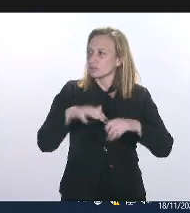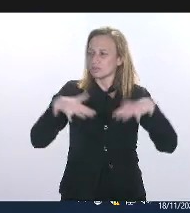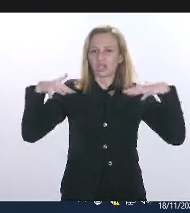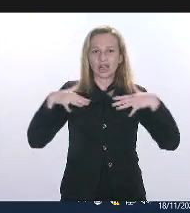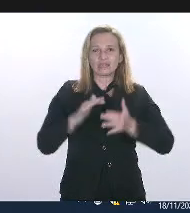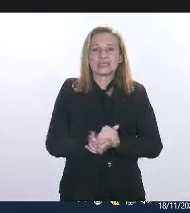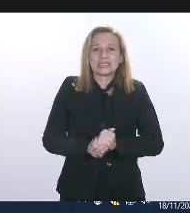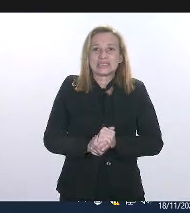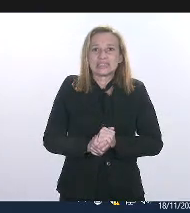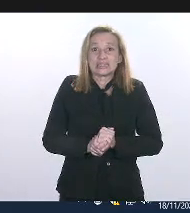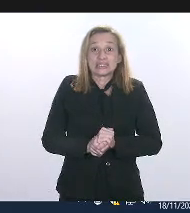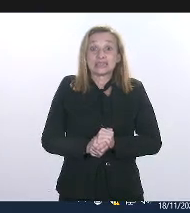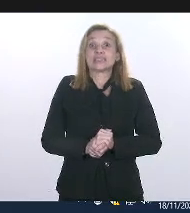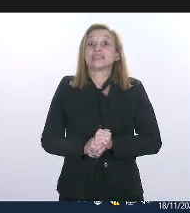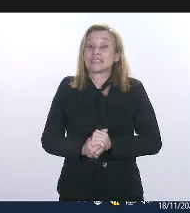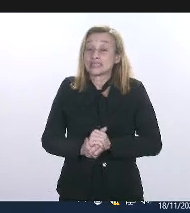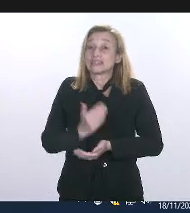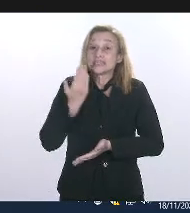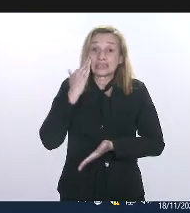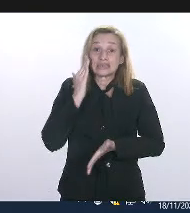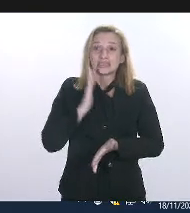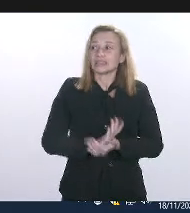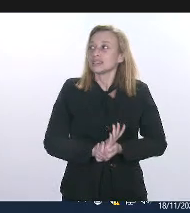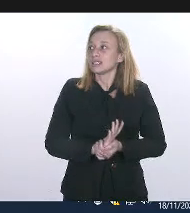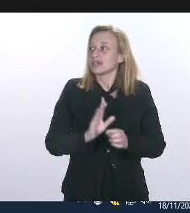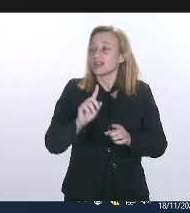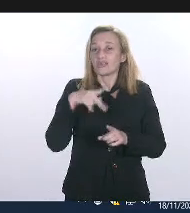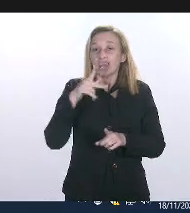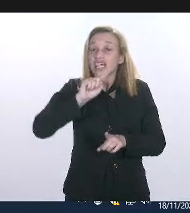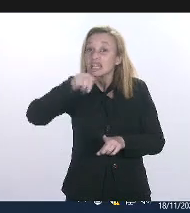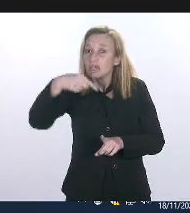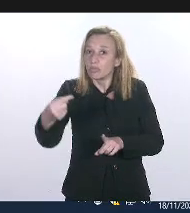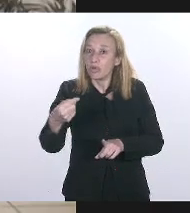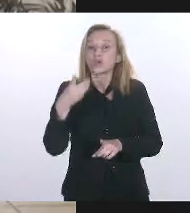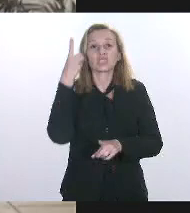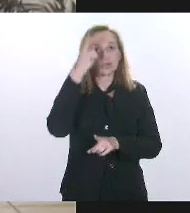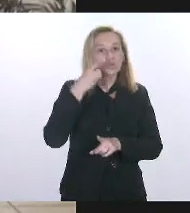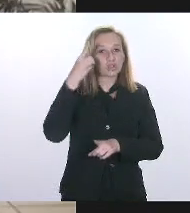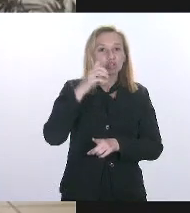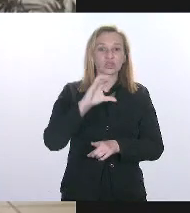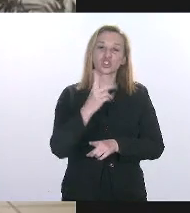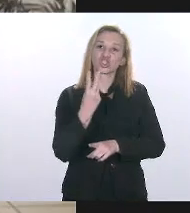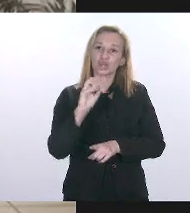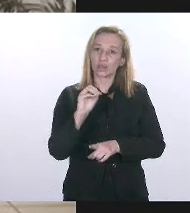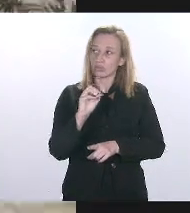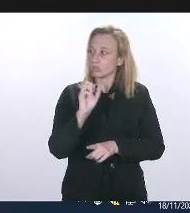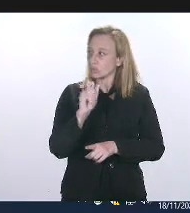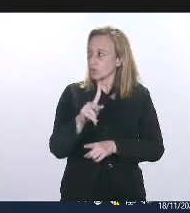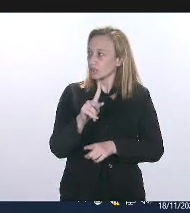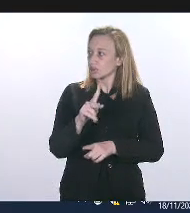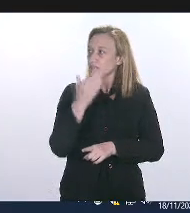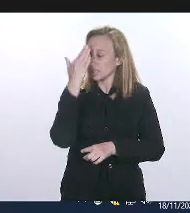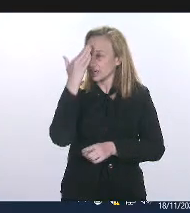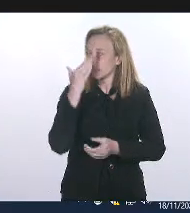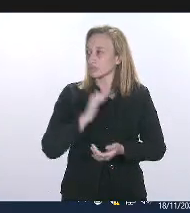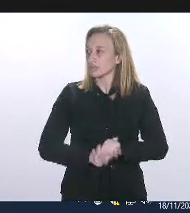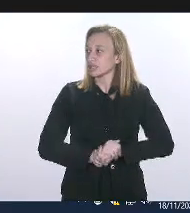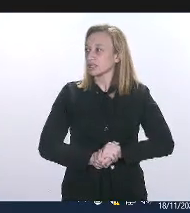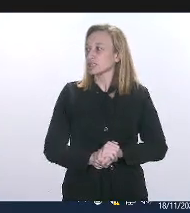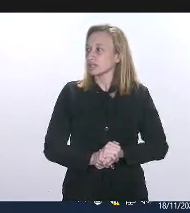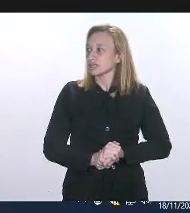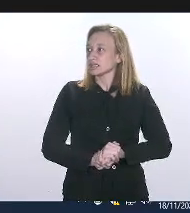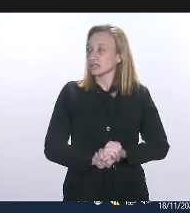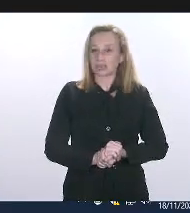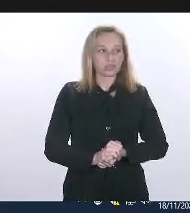plenário? Então, tá. O senhor vai falar depois do deputado Chicão, tá certo? Obrigado. Muito obrigada.